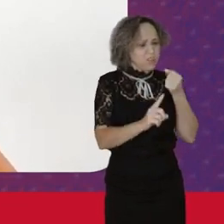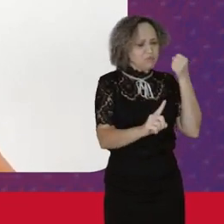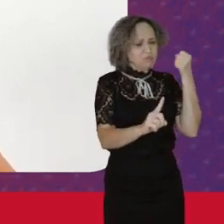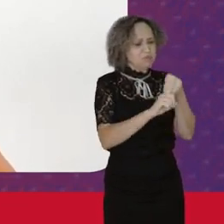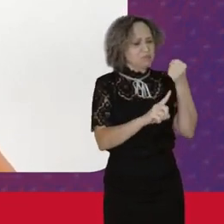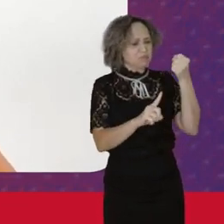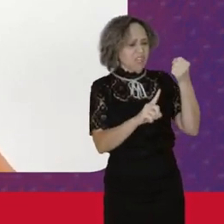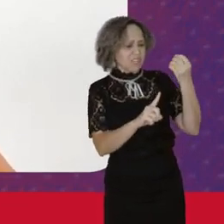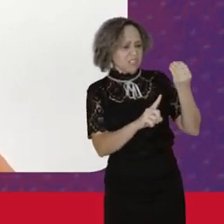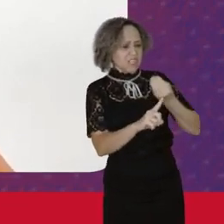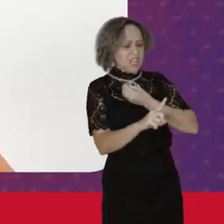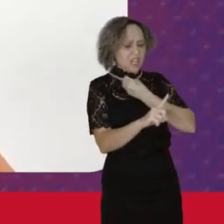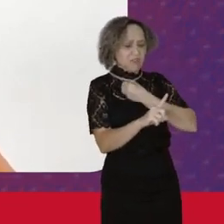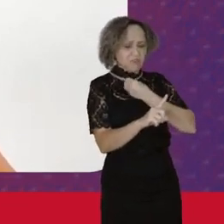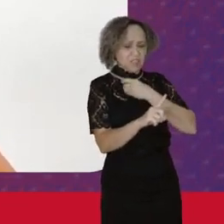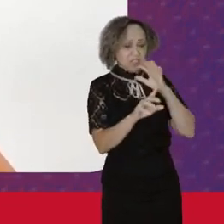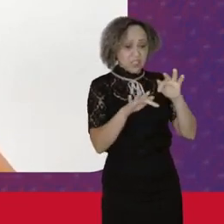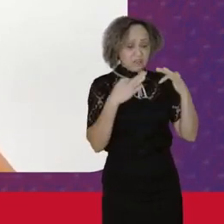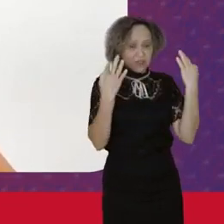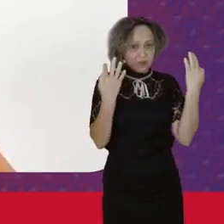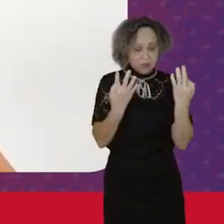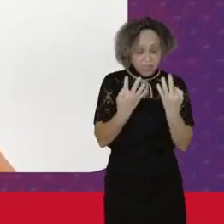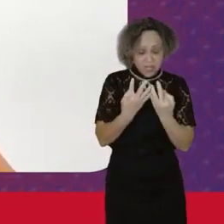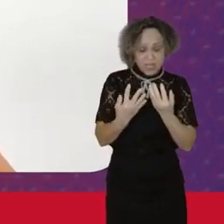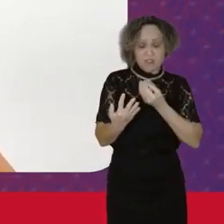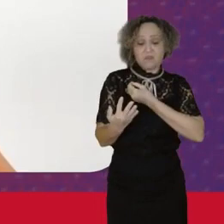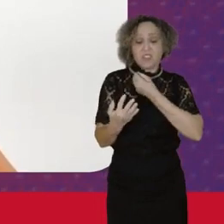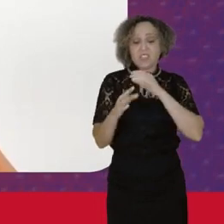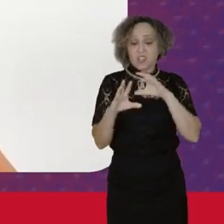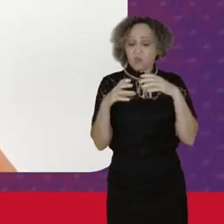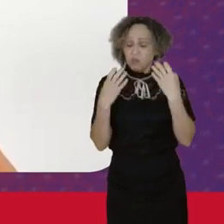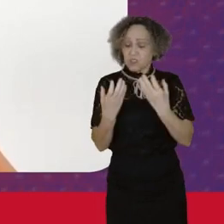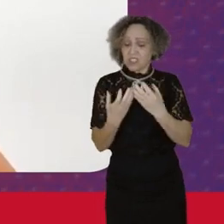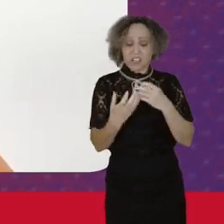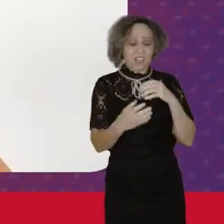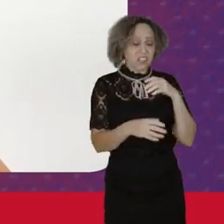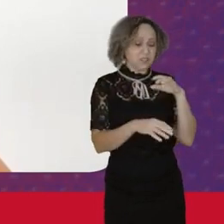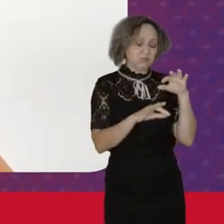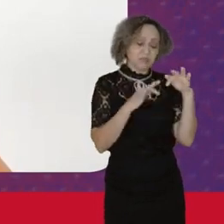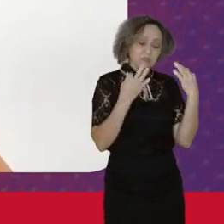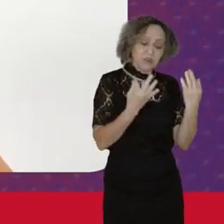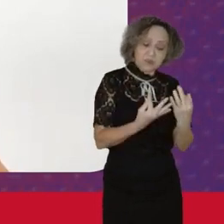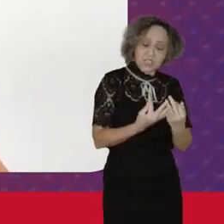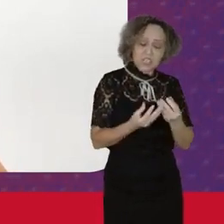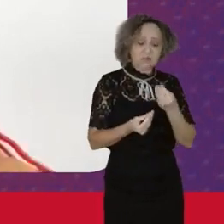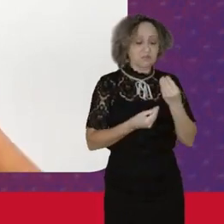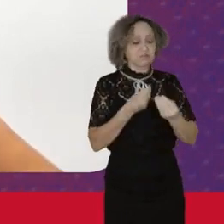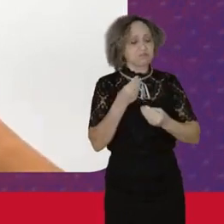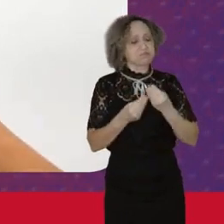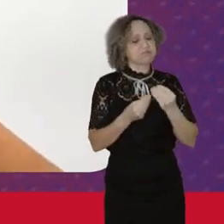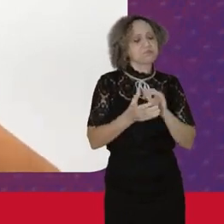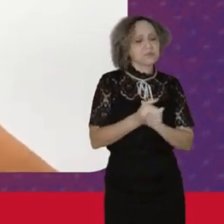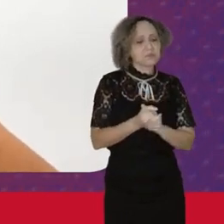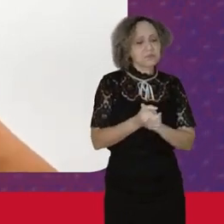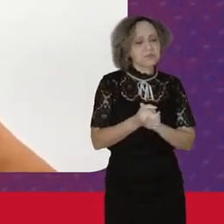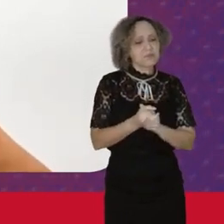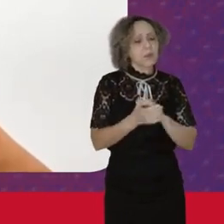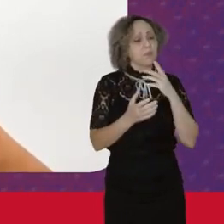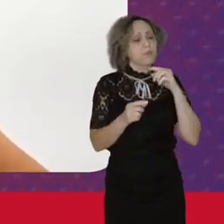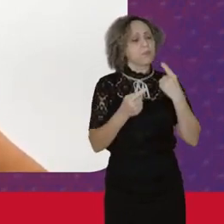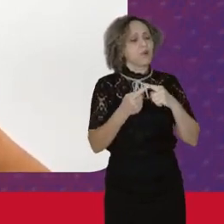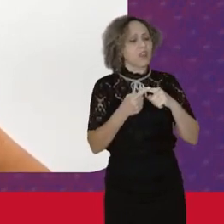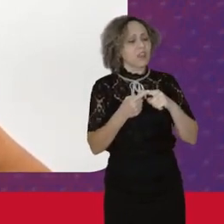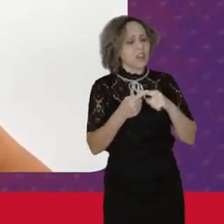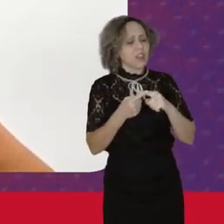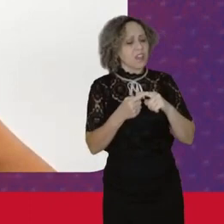vida delas, a vida das famílias, a vida da comunidade, do entorno, e extrapolando isso também, porque isso dialoga, a questão